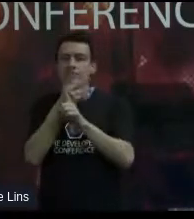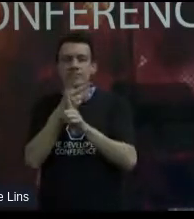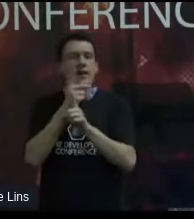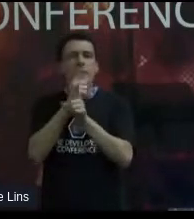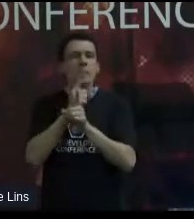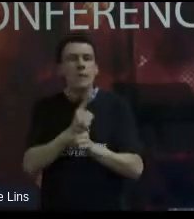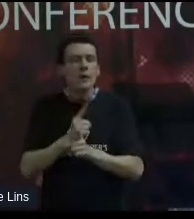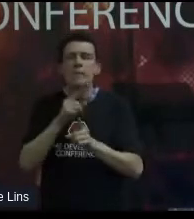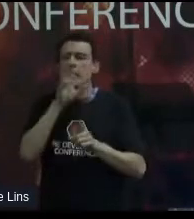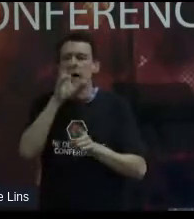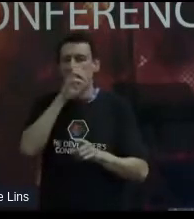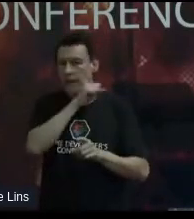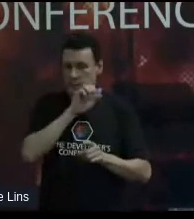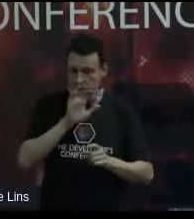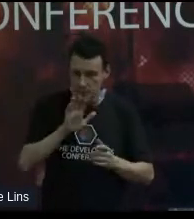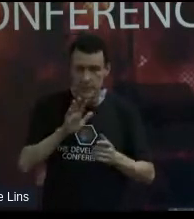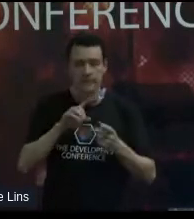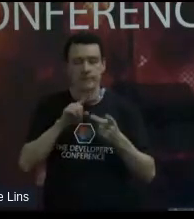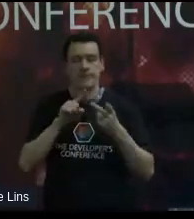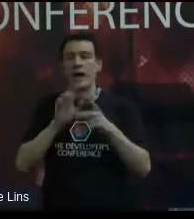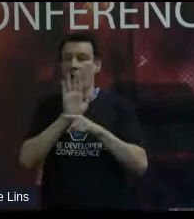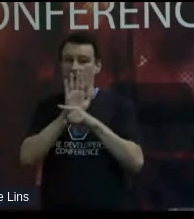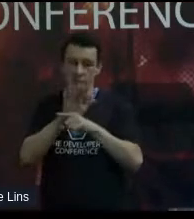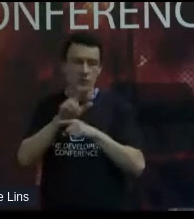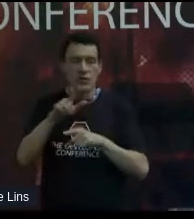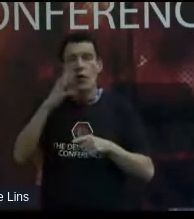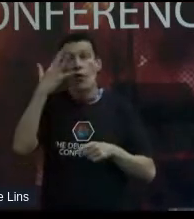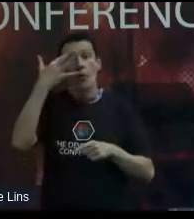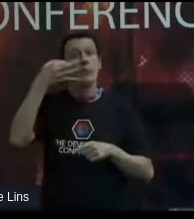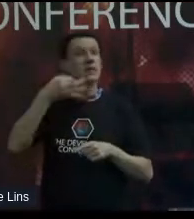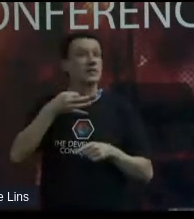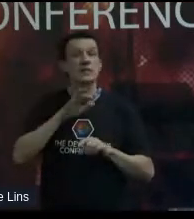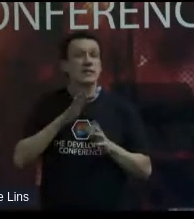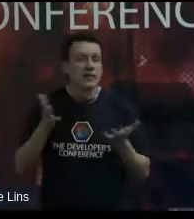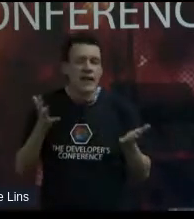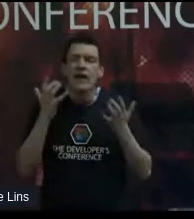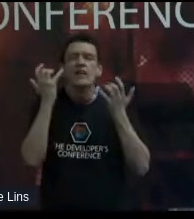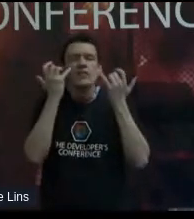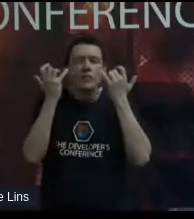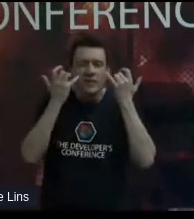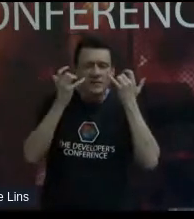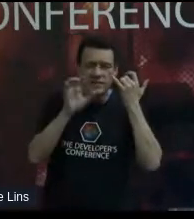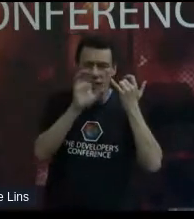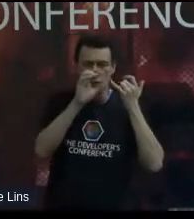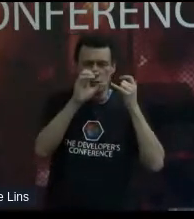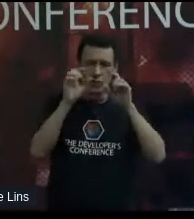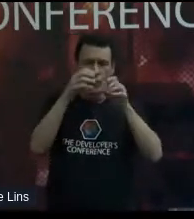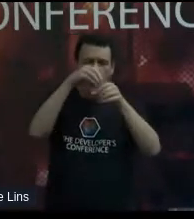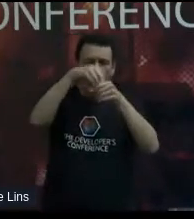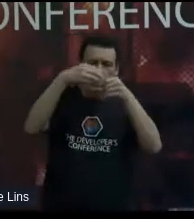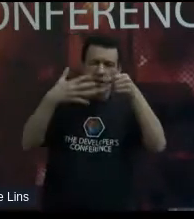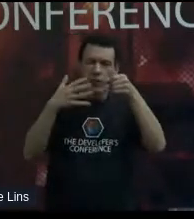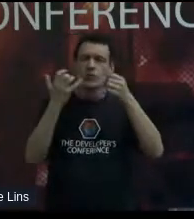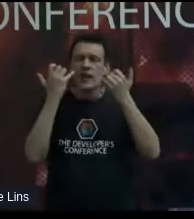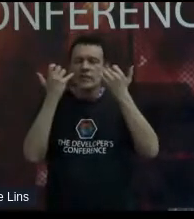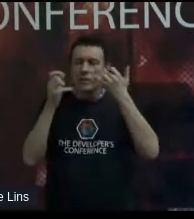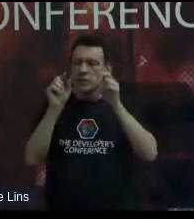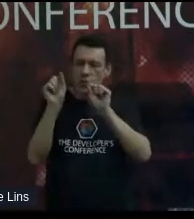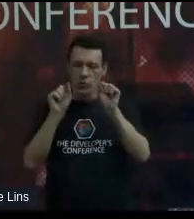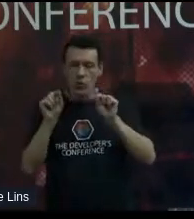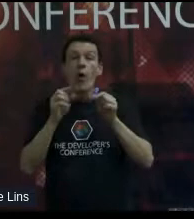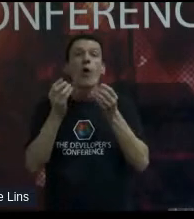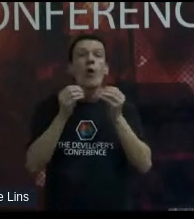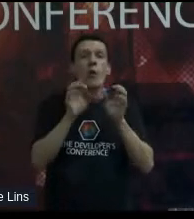agilidade, ajudar os usuários a compreender quais as informações presentes no conteúdo e como estão